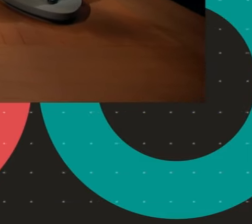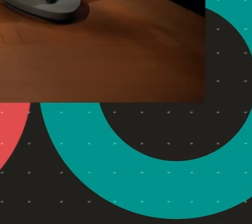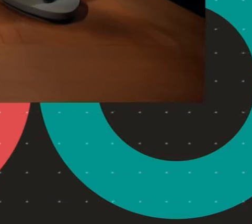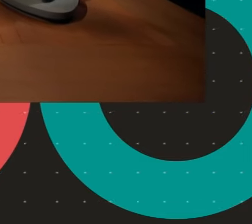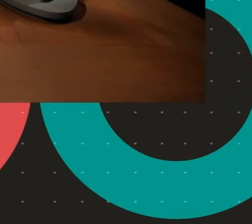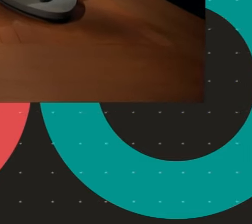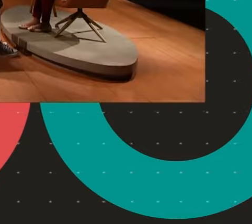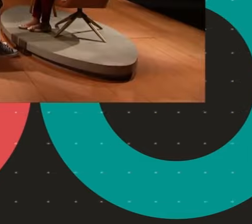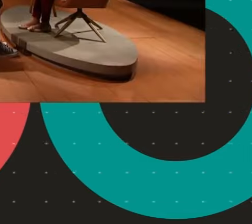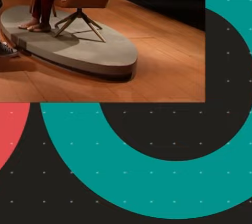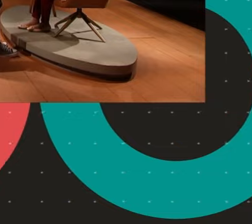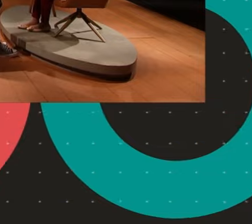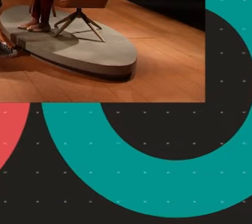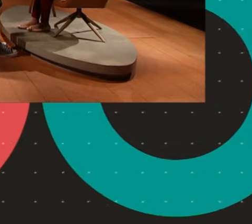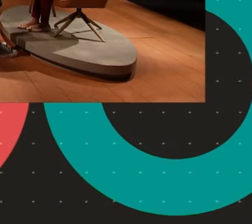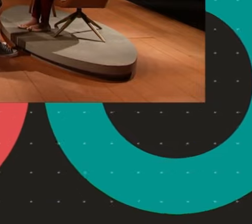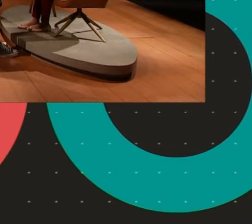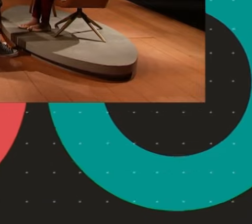foi bom.